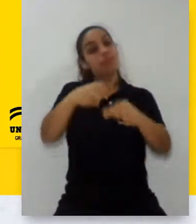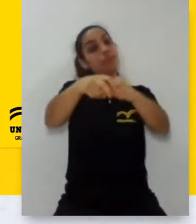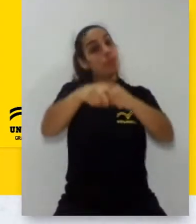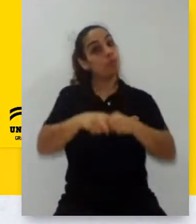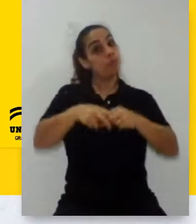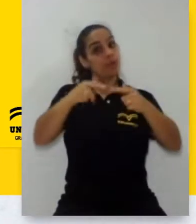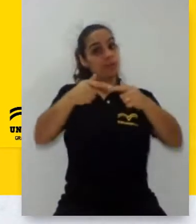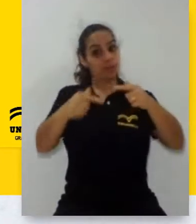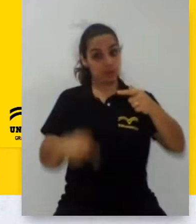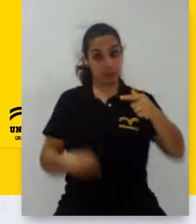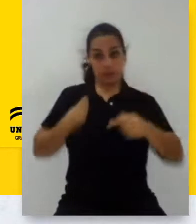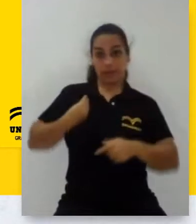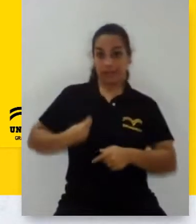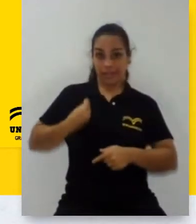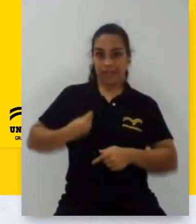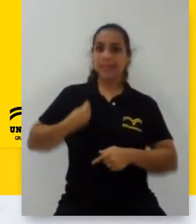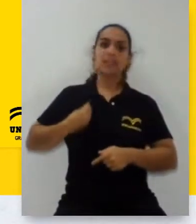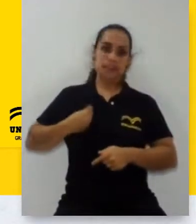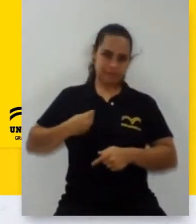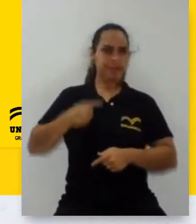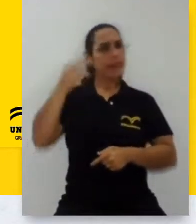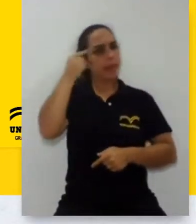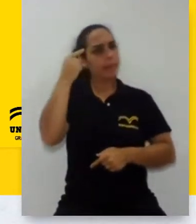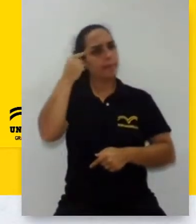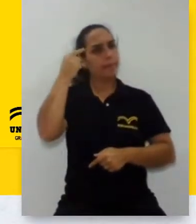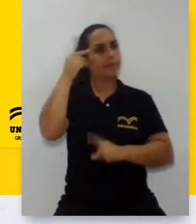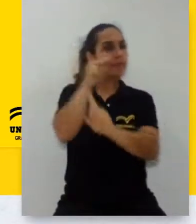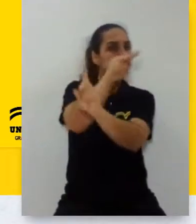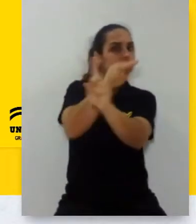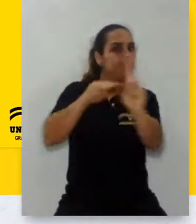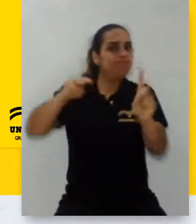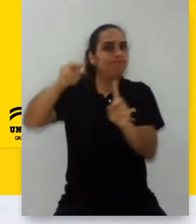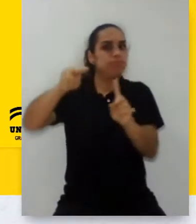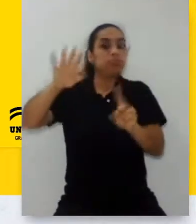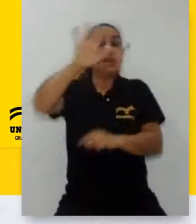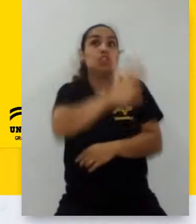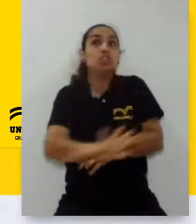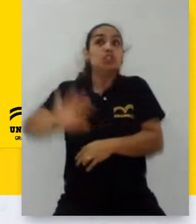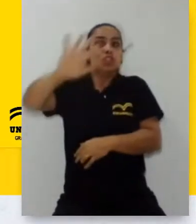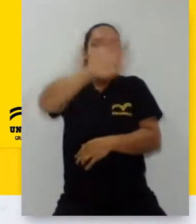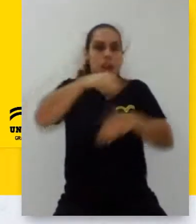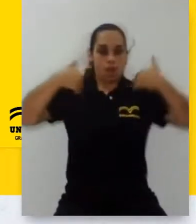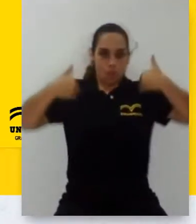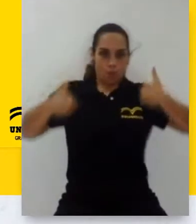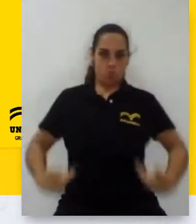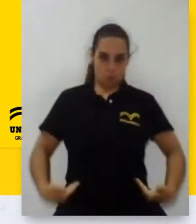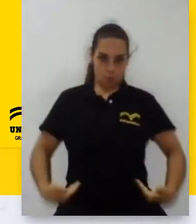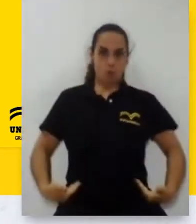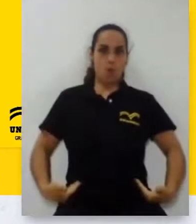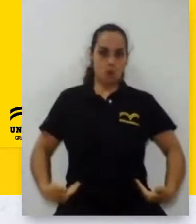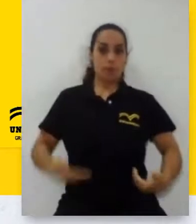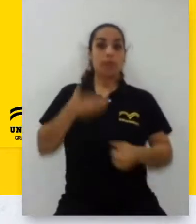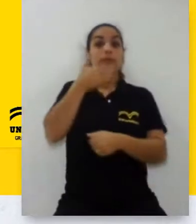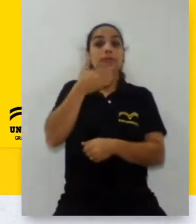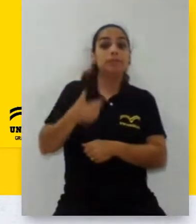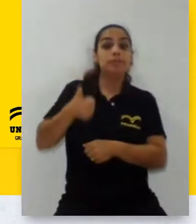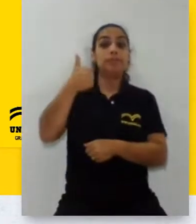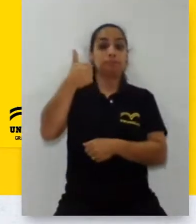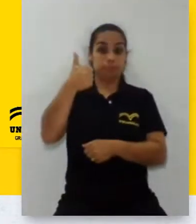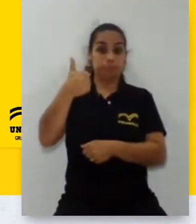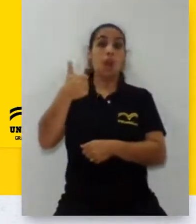aspecto total, global, universal no nosso corpo. Nós temos melhora na saúde óssea e esquelética,